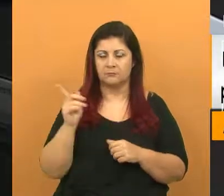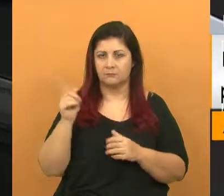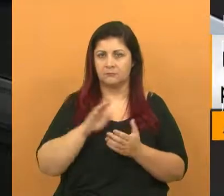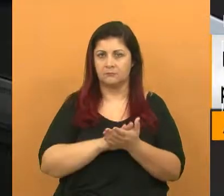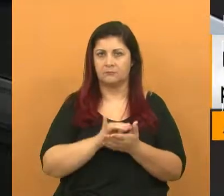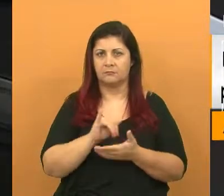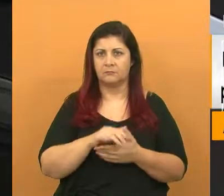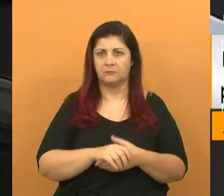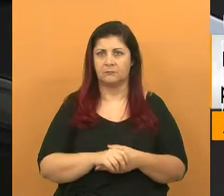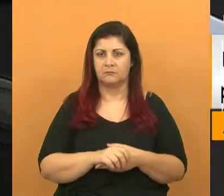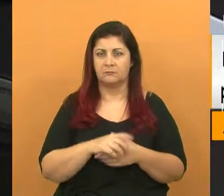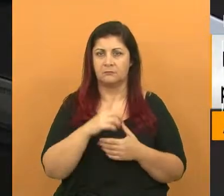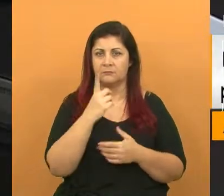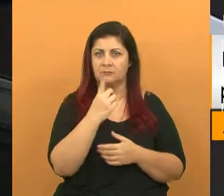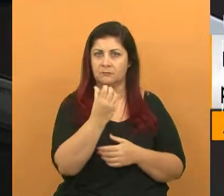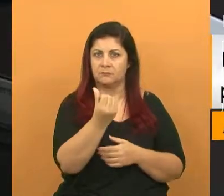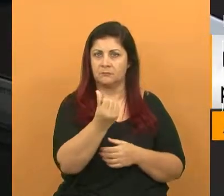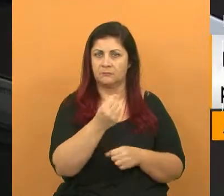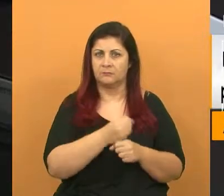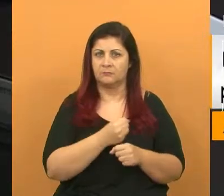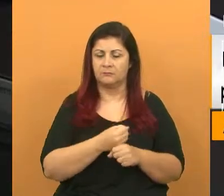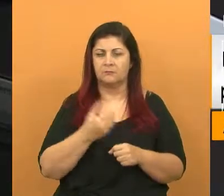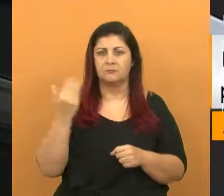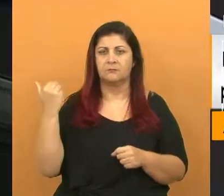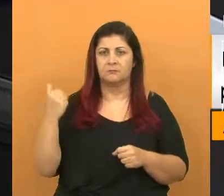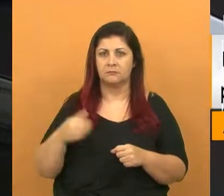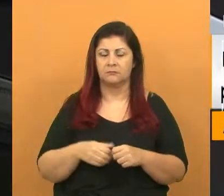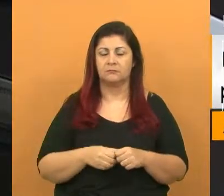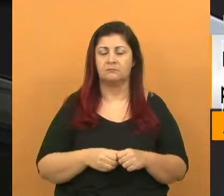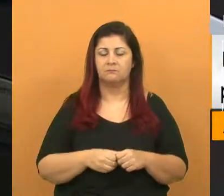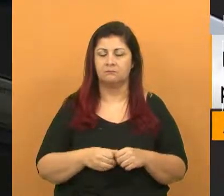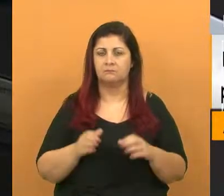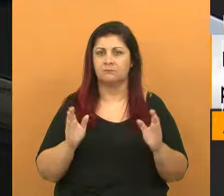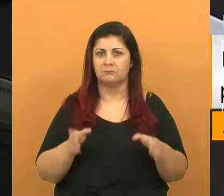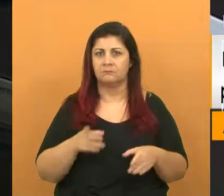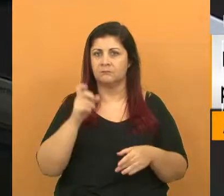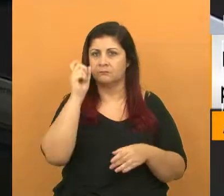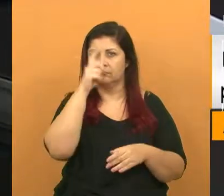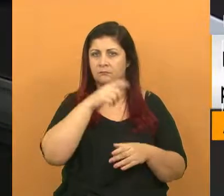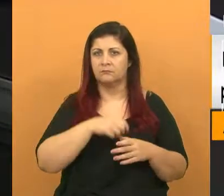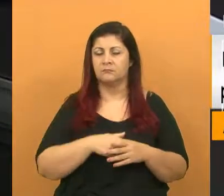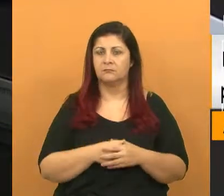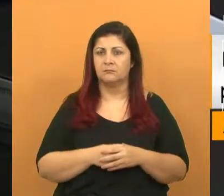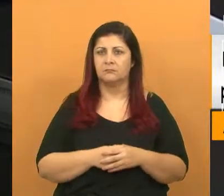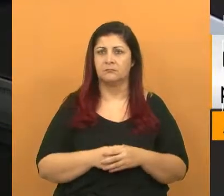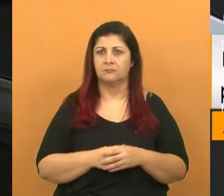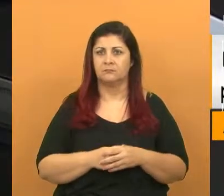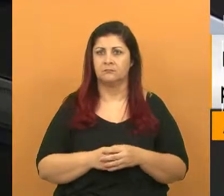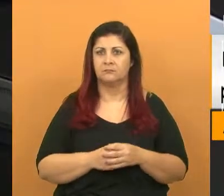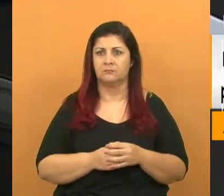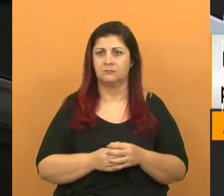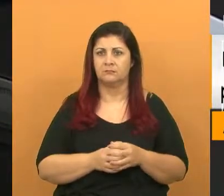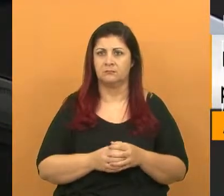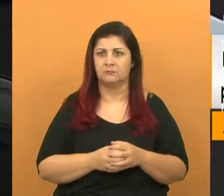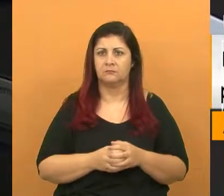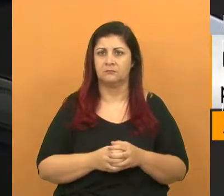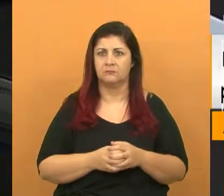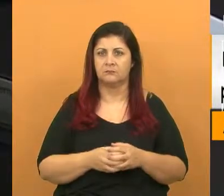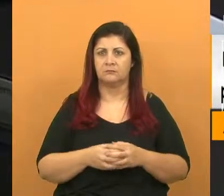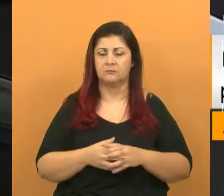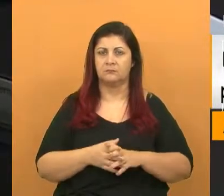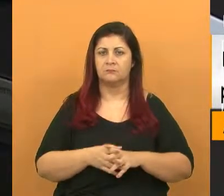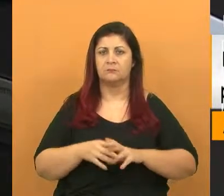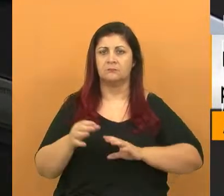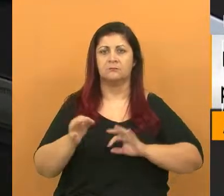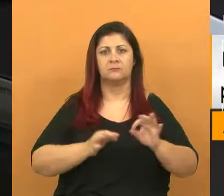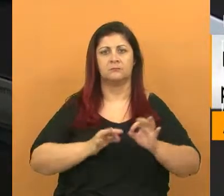há 16 anos atrás já era uma dificuldade tremenda para que pudesse encaminhar as providências com